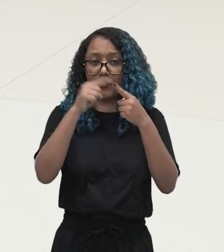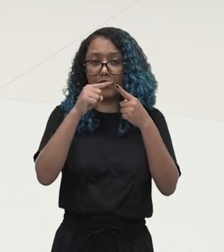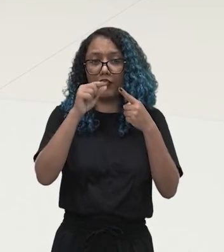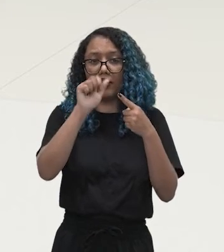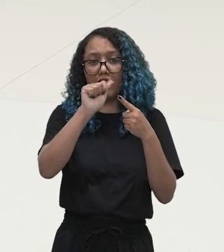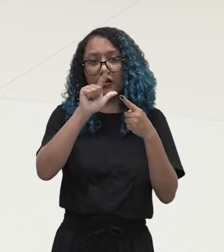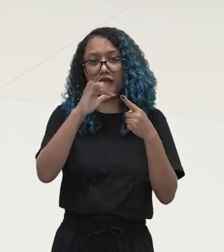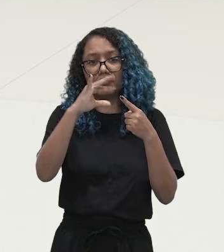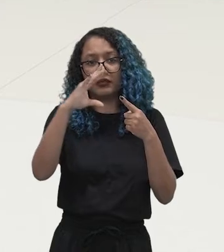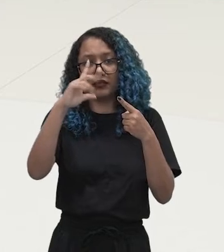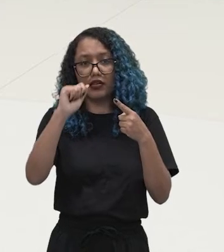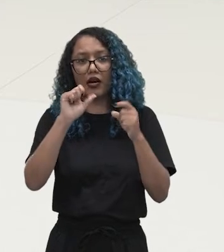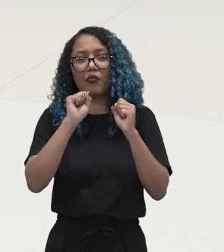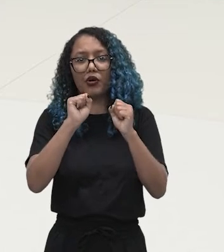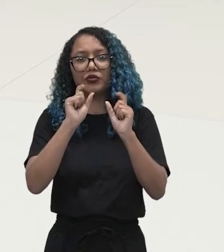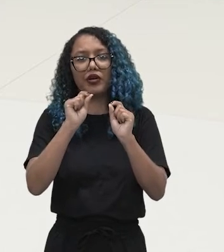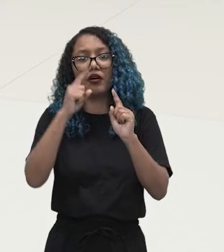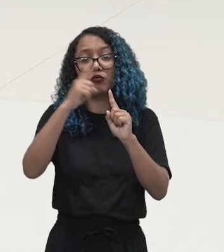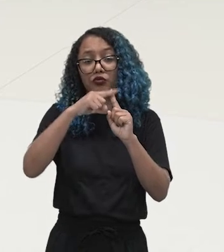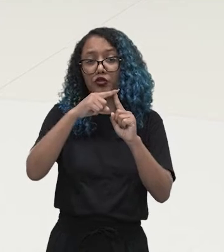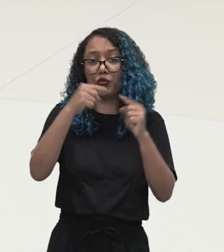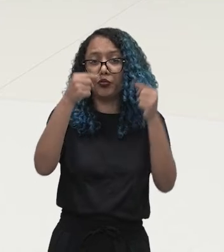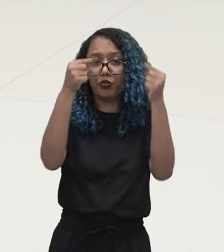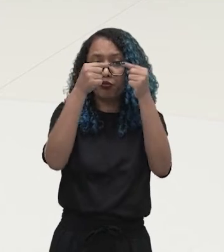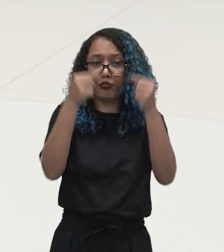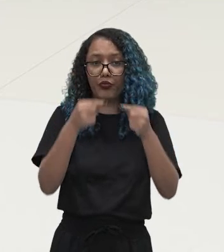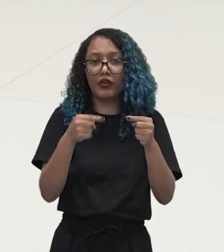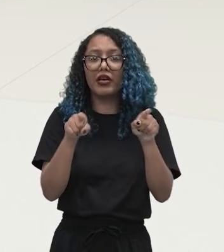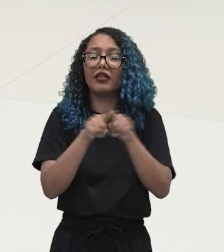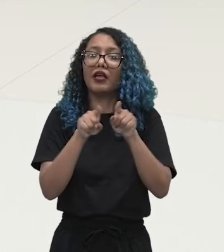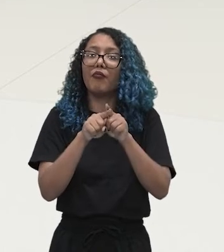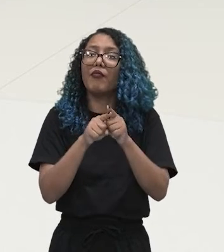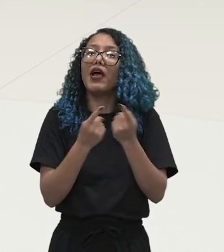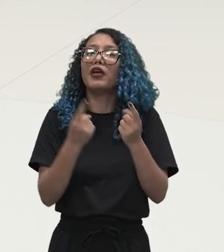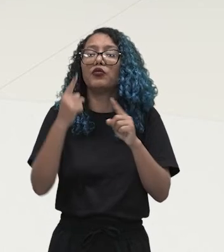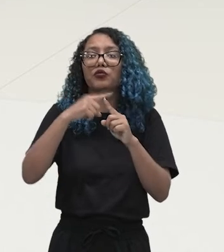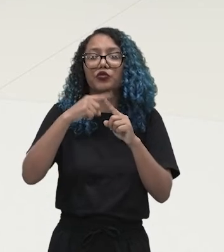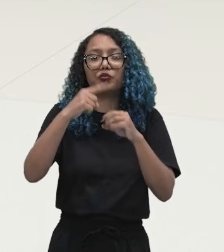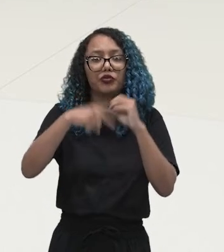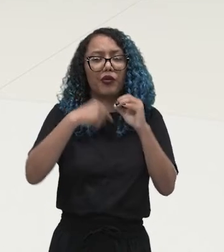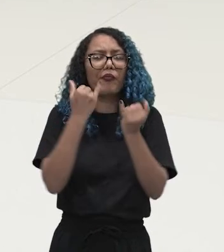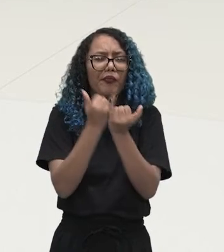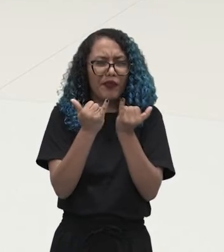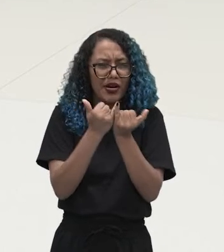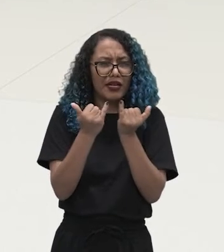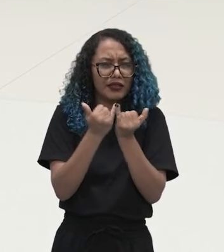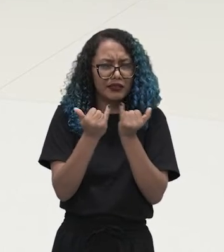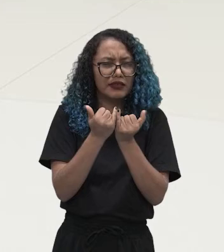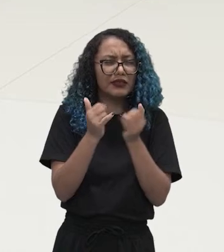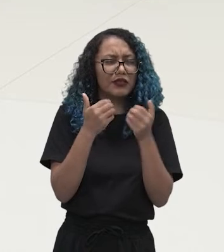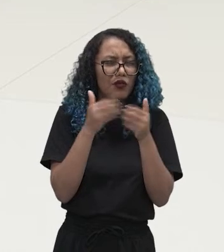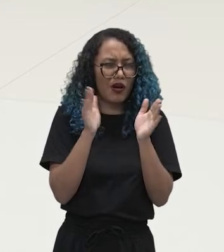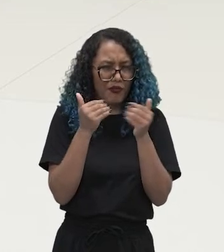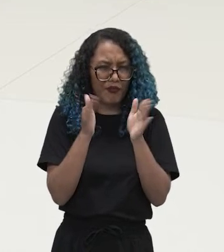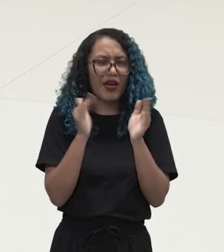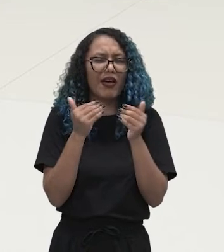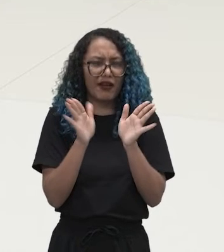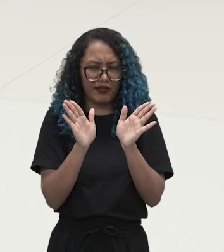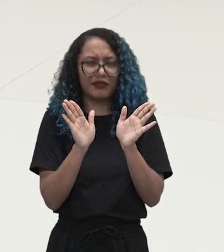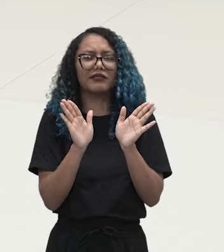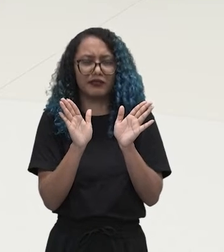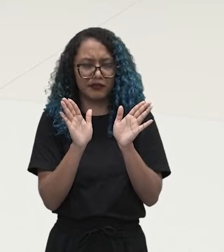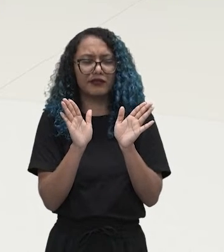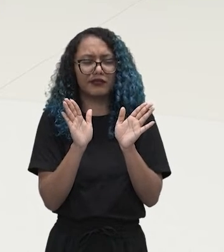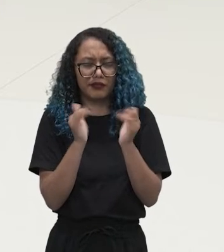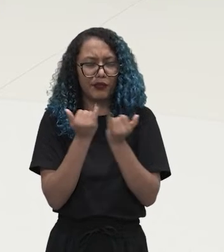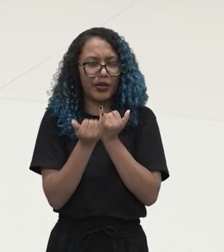quanto aos tipos de ligações e quanto à natureza dos átomos, muito parecido aqui com a classificação das